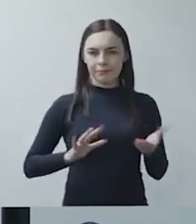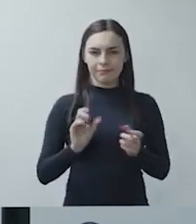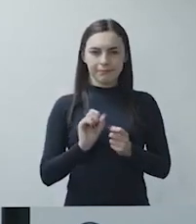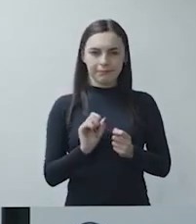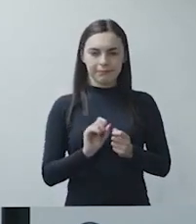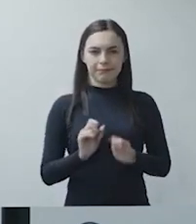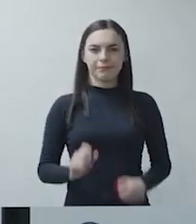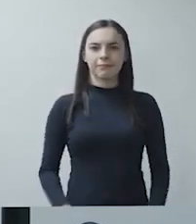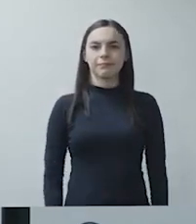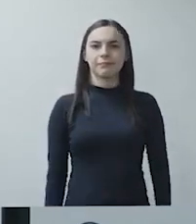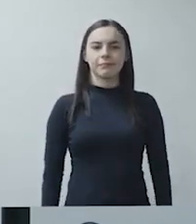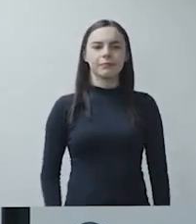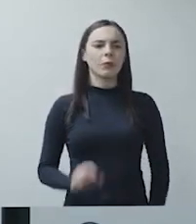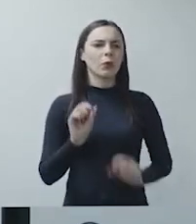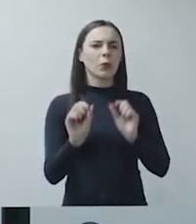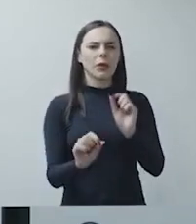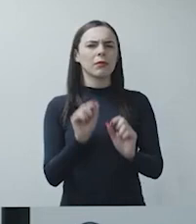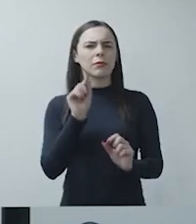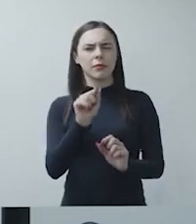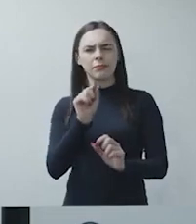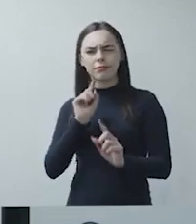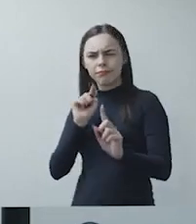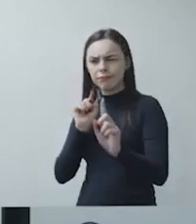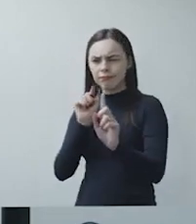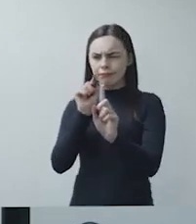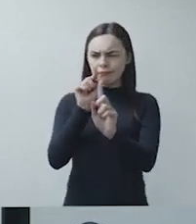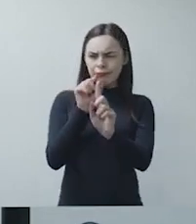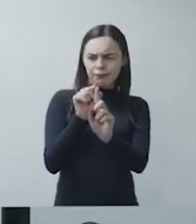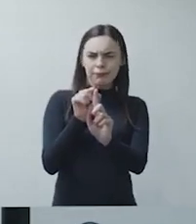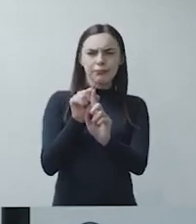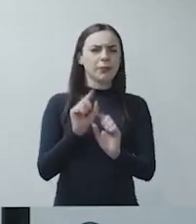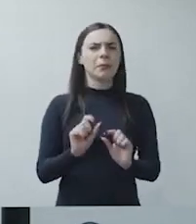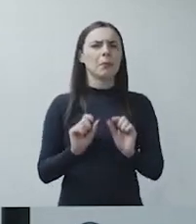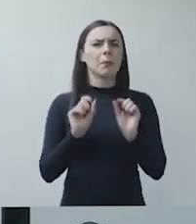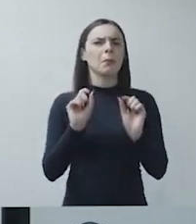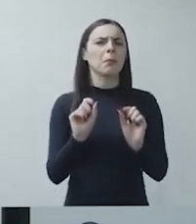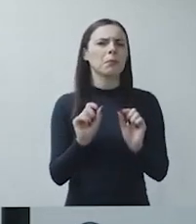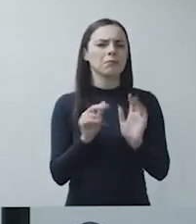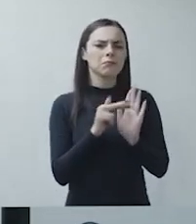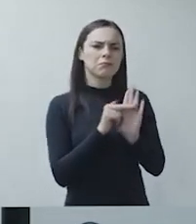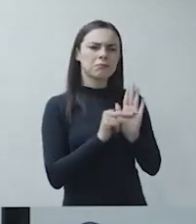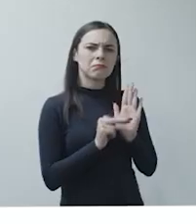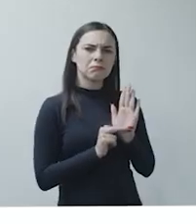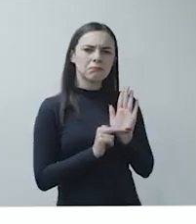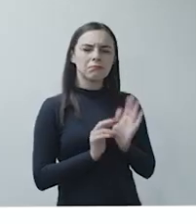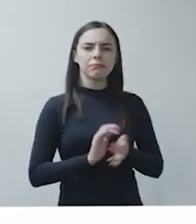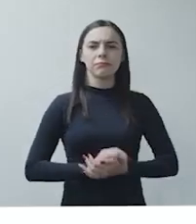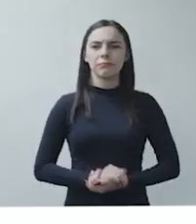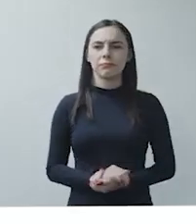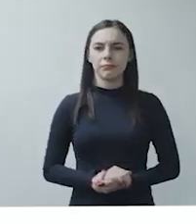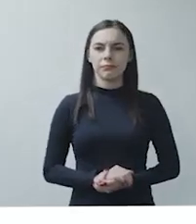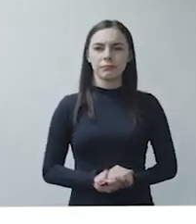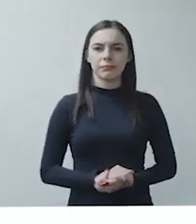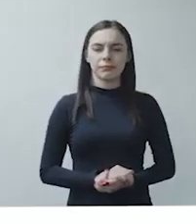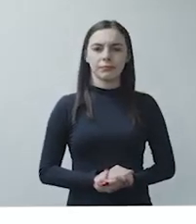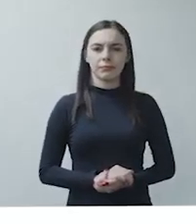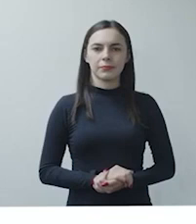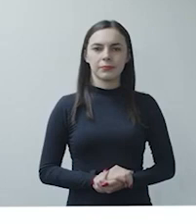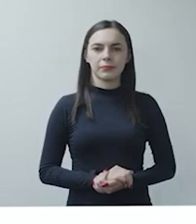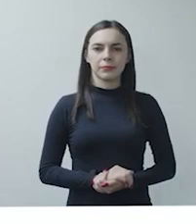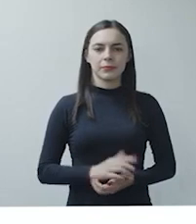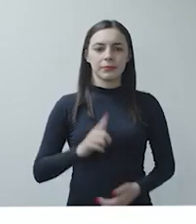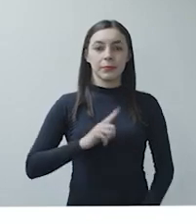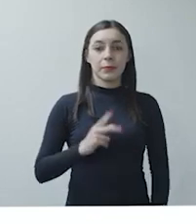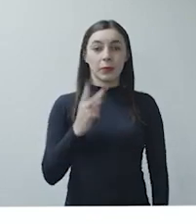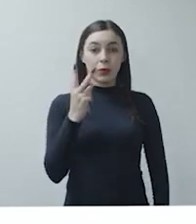atividade. Acerte no alvo. Qual é o objetivo desse nosso jogo? Lançar as